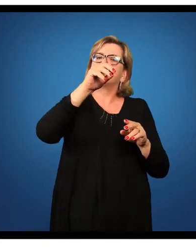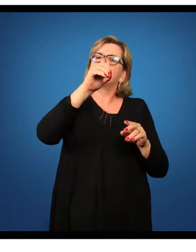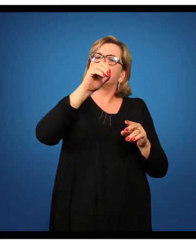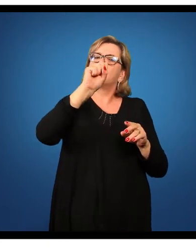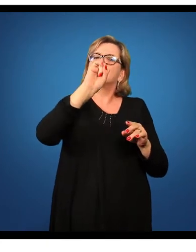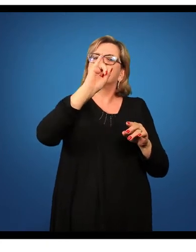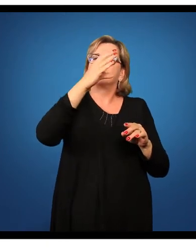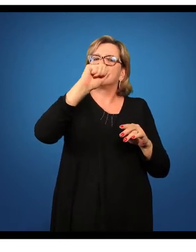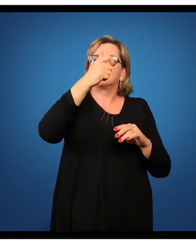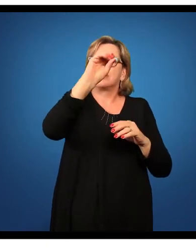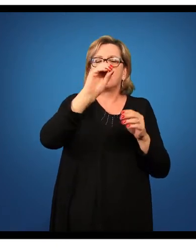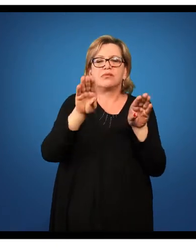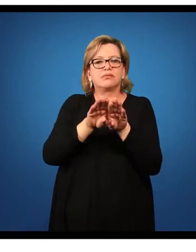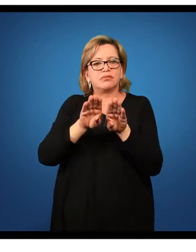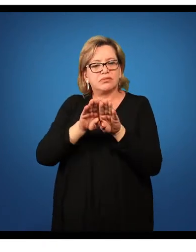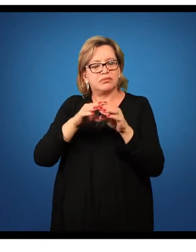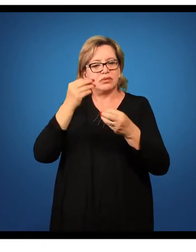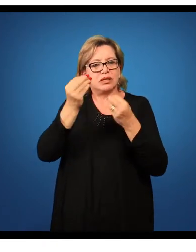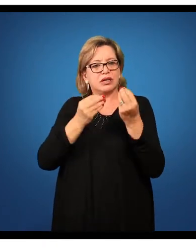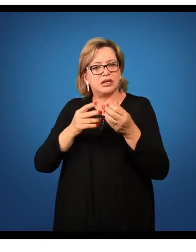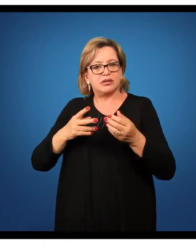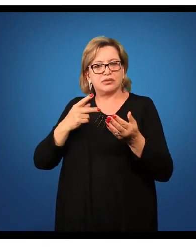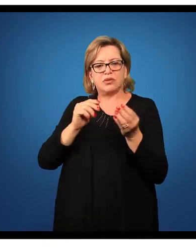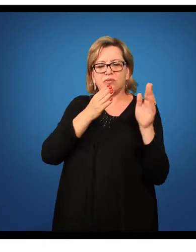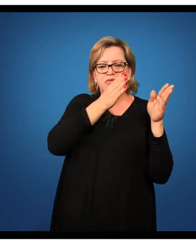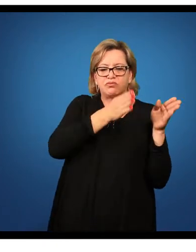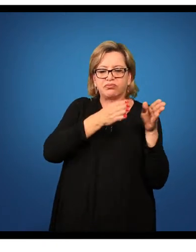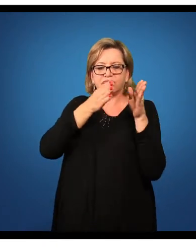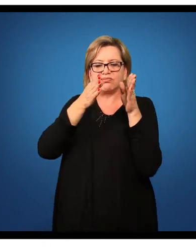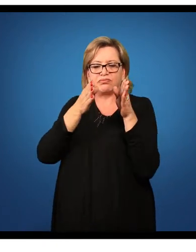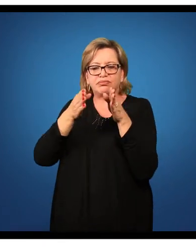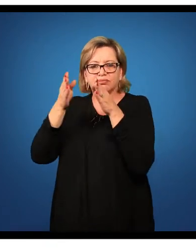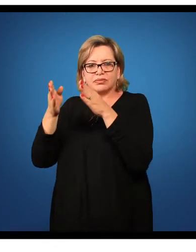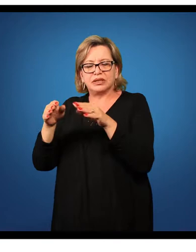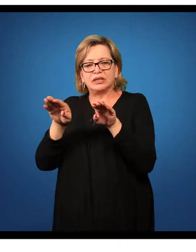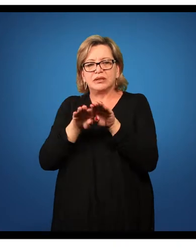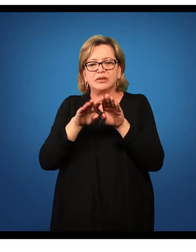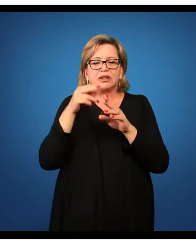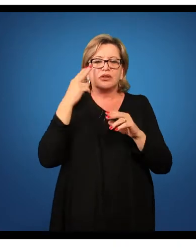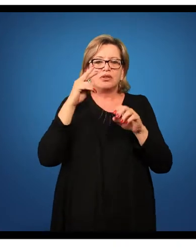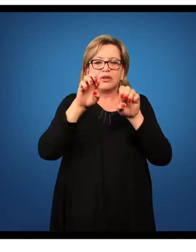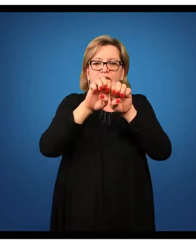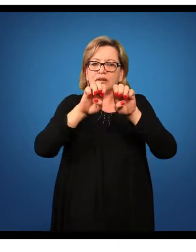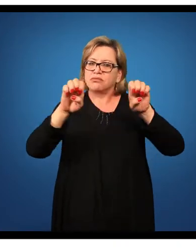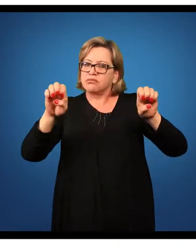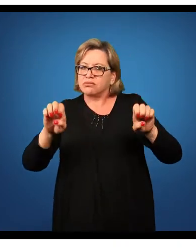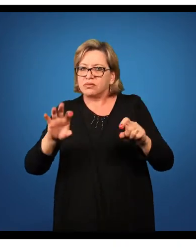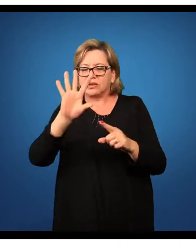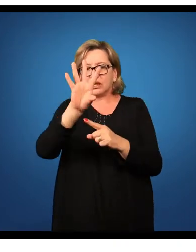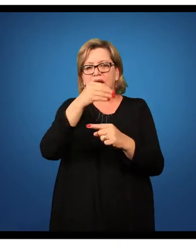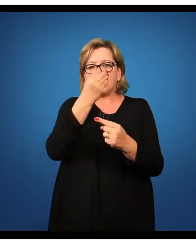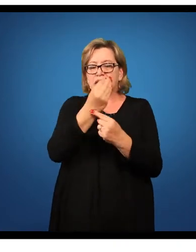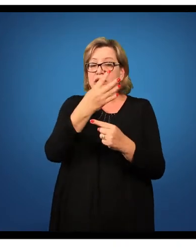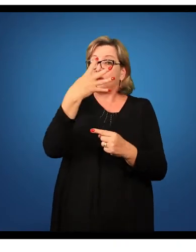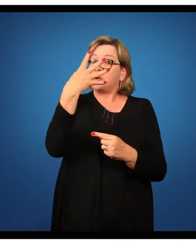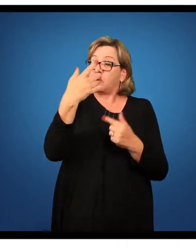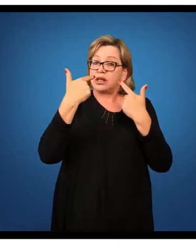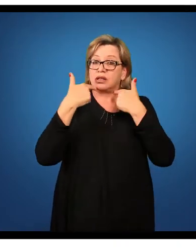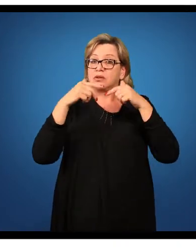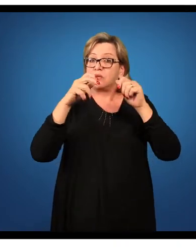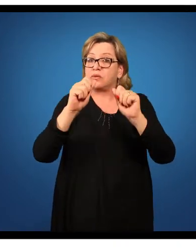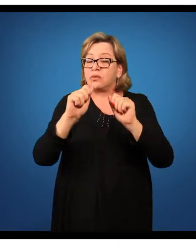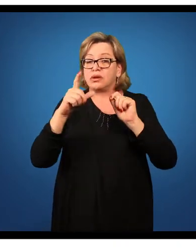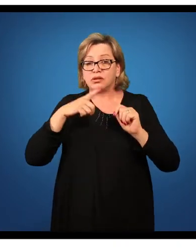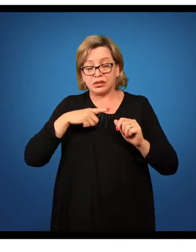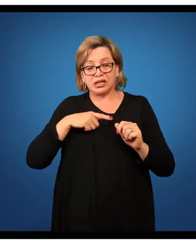é também veremos que a estrutura dela se estrutura a partir de quatro linguagens que também já foram vistas é no